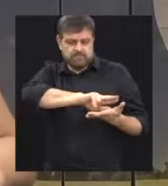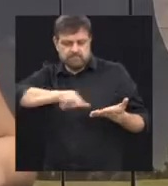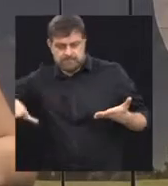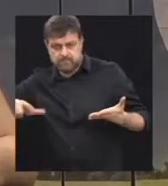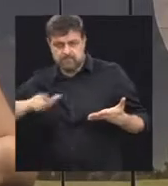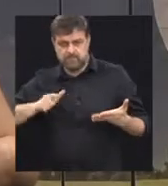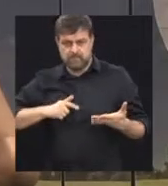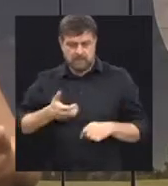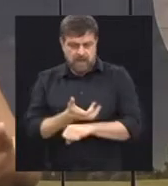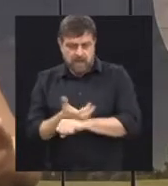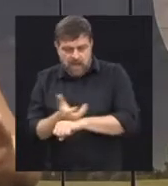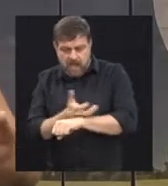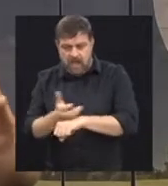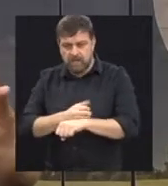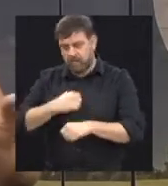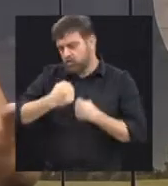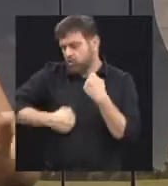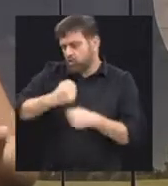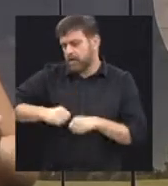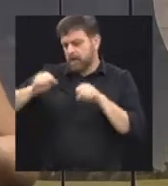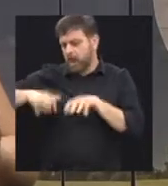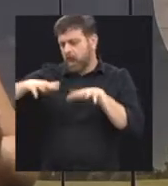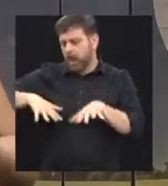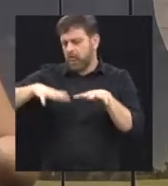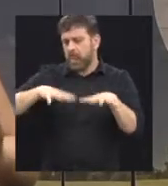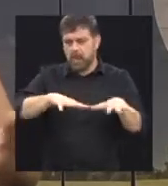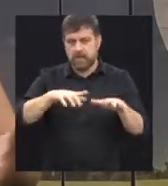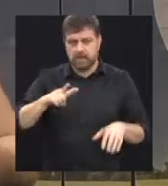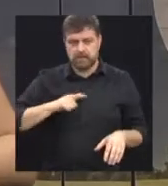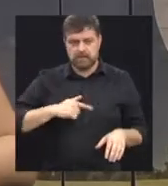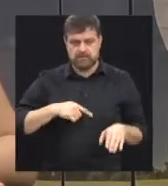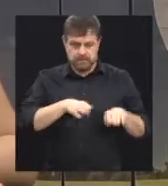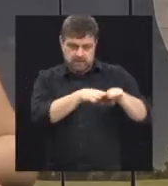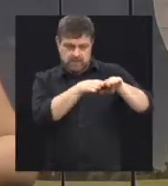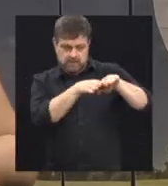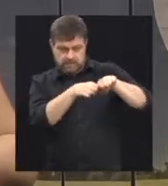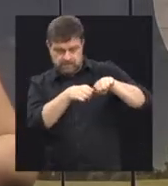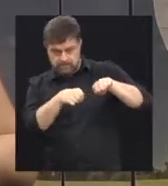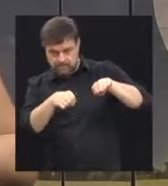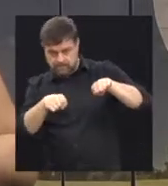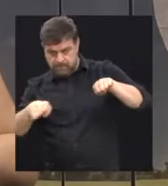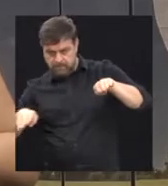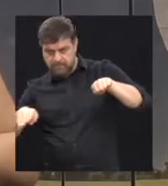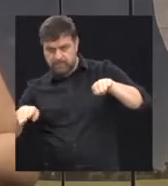de várias formas, gramados para correr, né? Parque com o solo